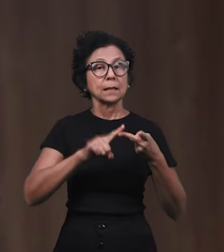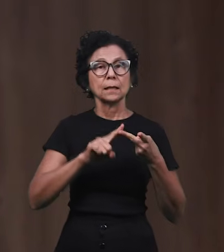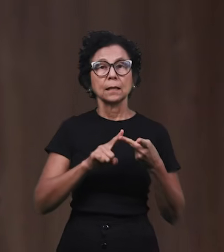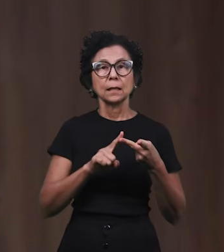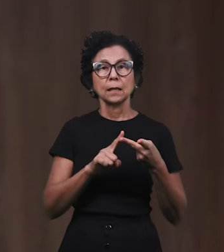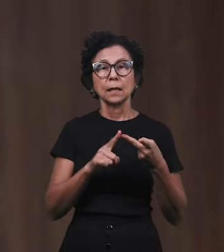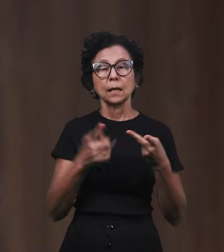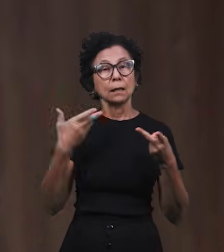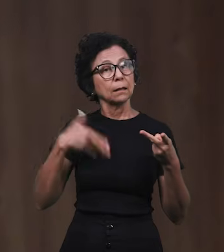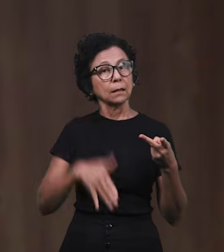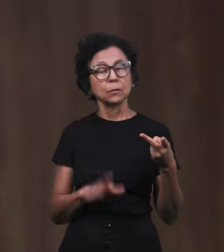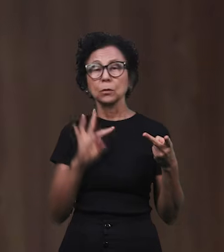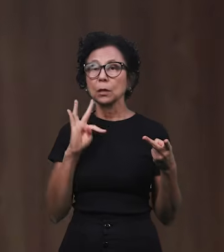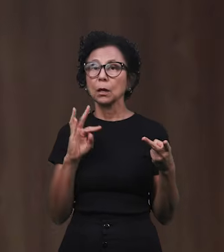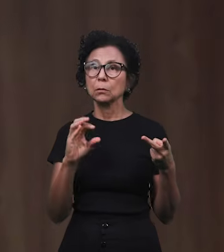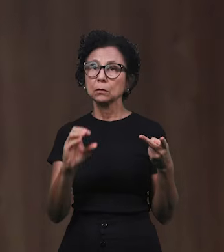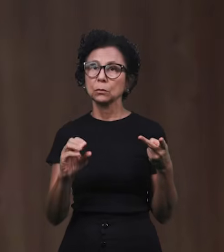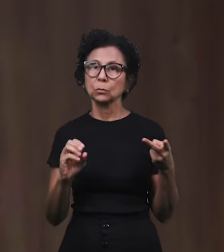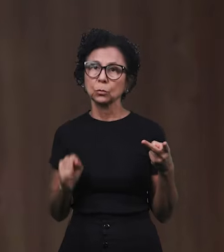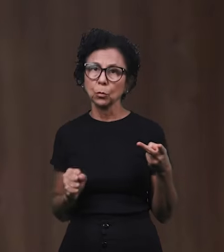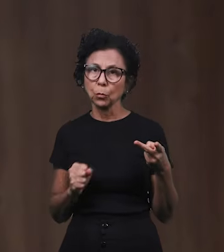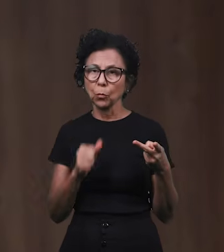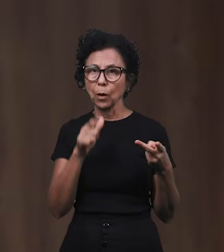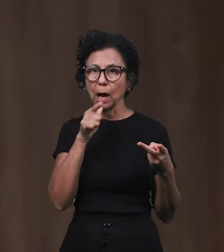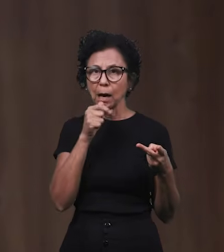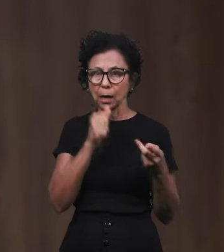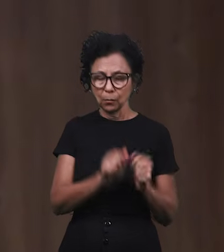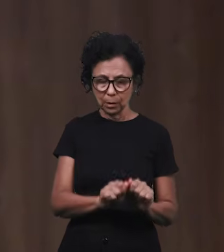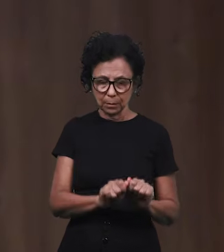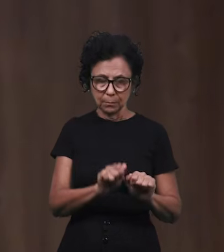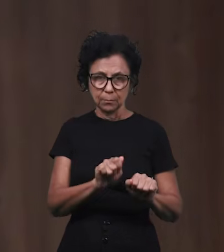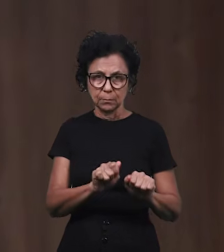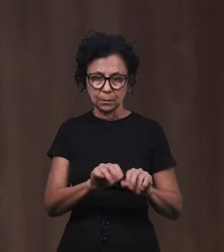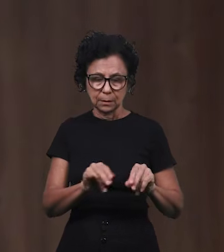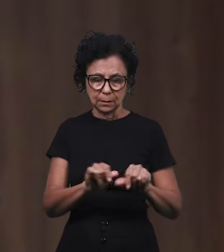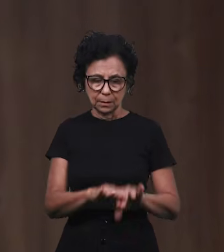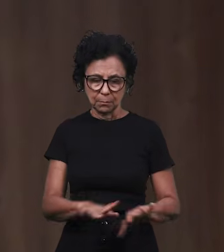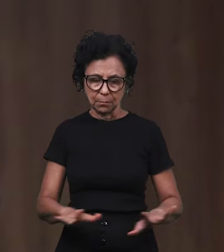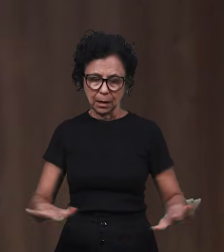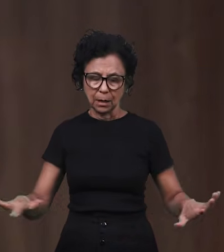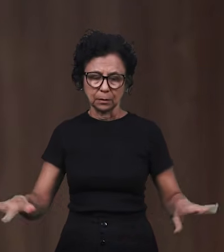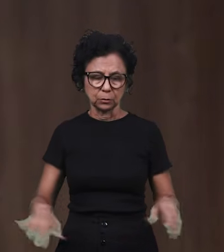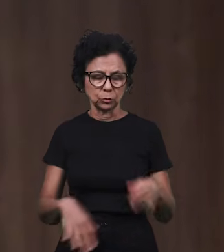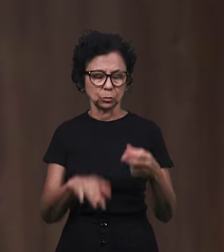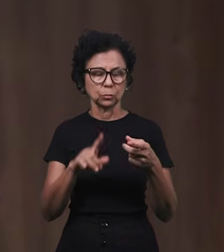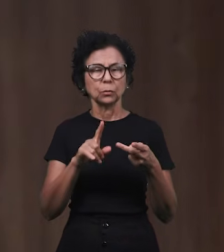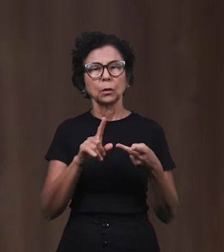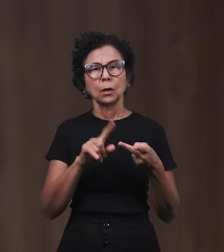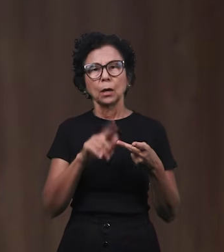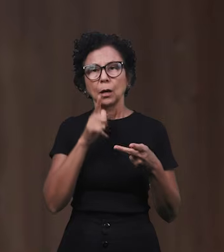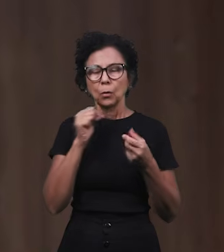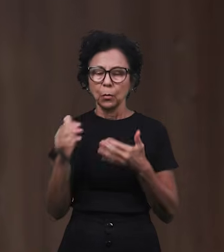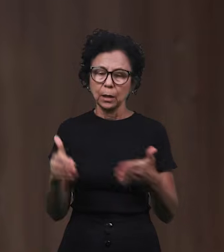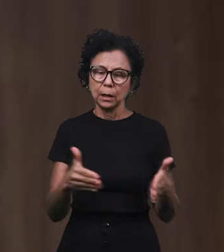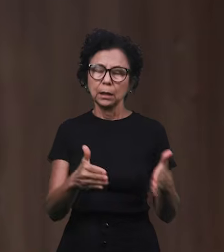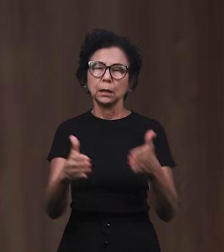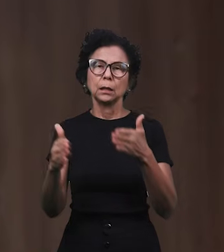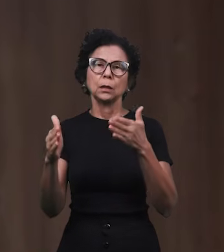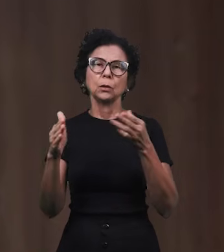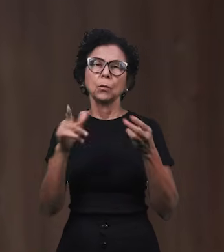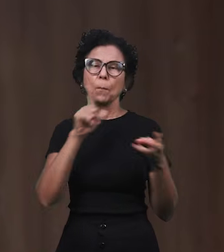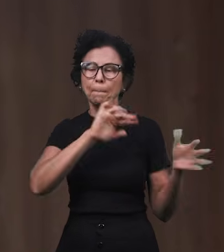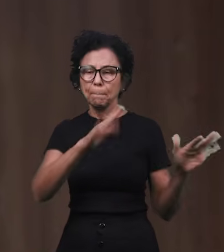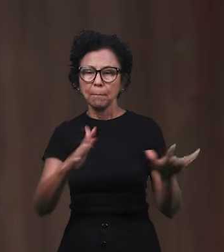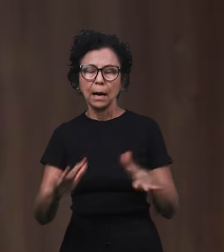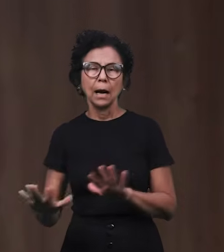natural. Então os lençóis freáticos é um manancial, o rio é um manancial, os mares são mananciais. Então o manancial